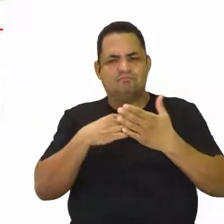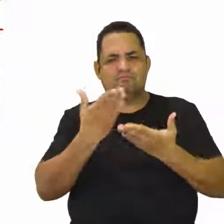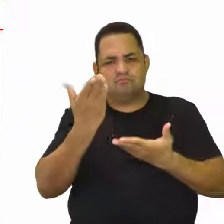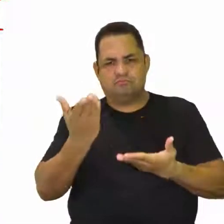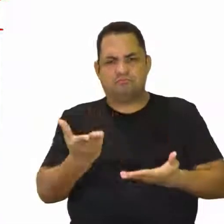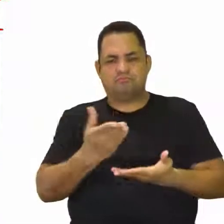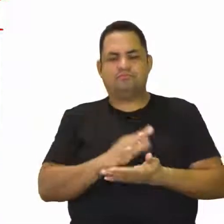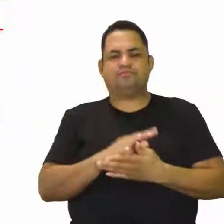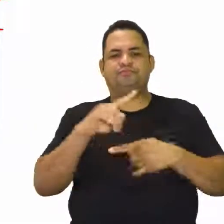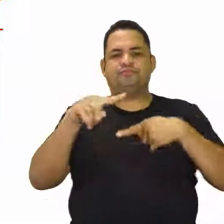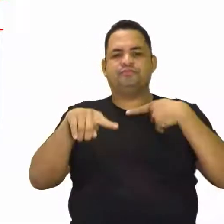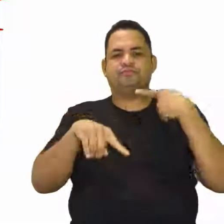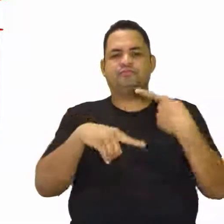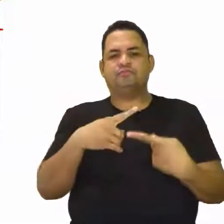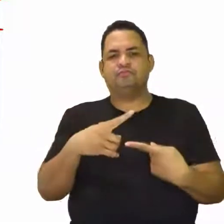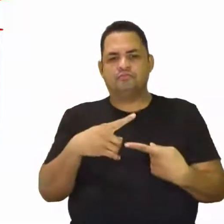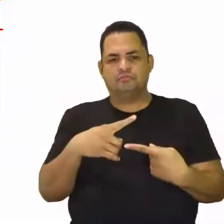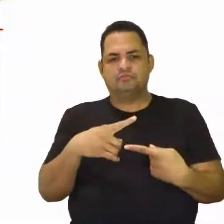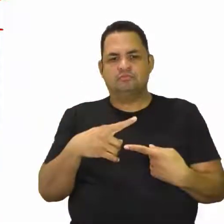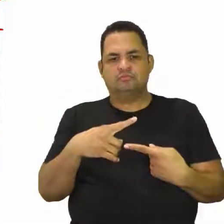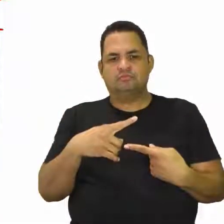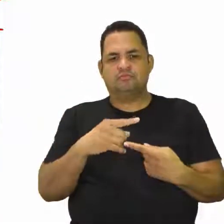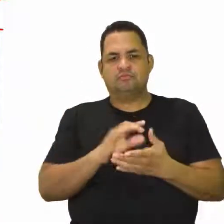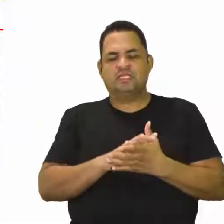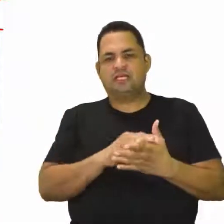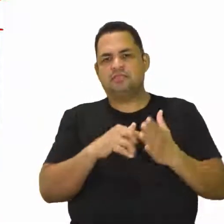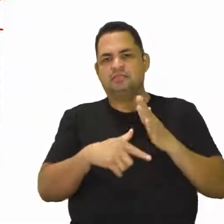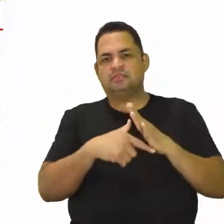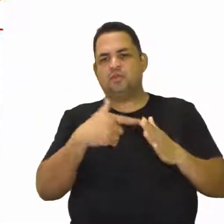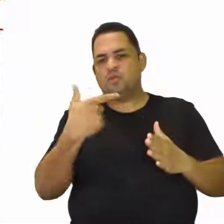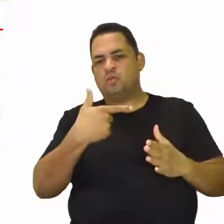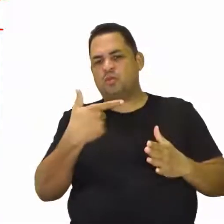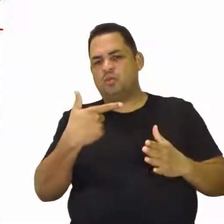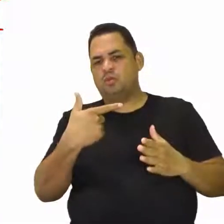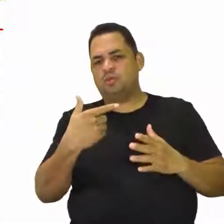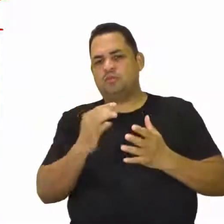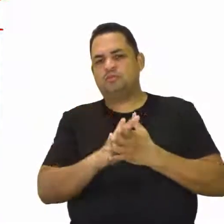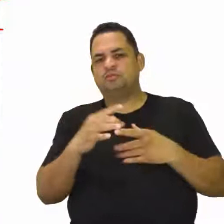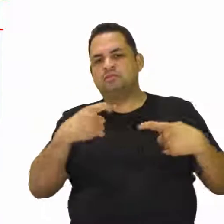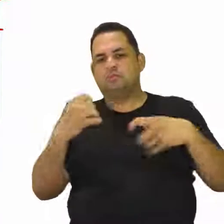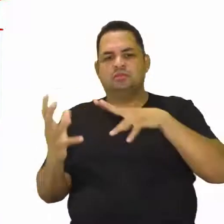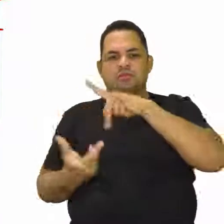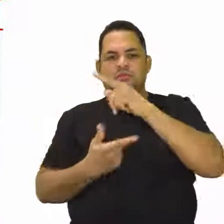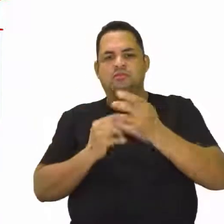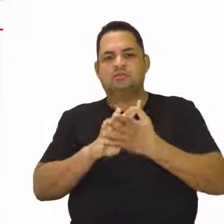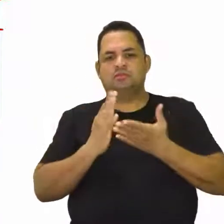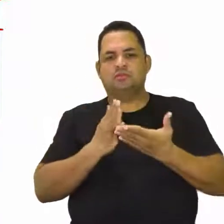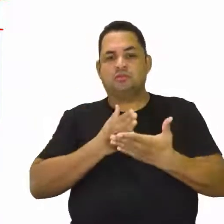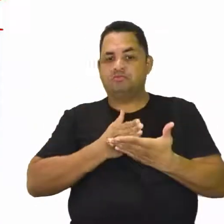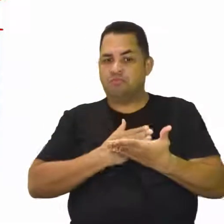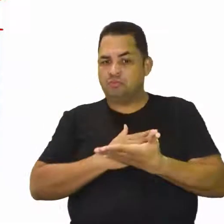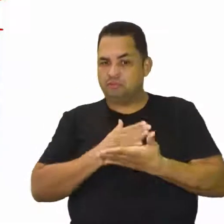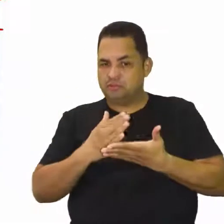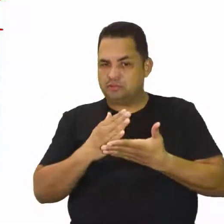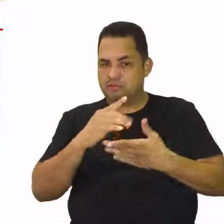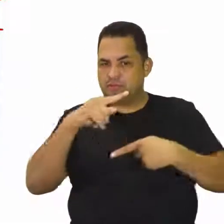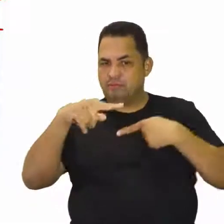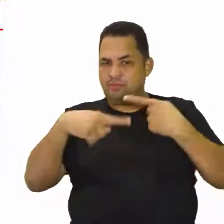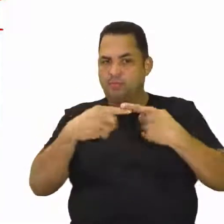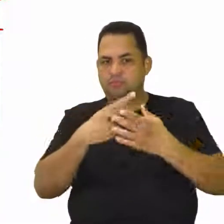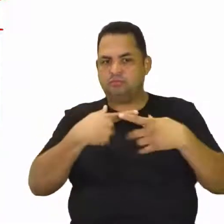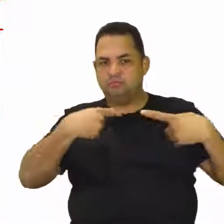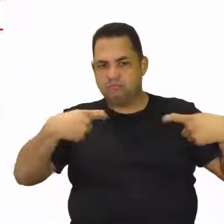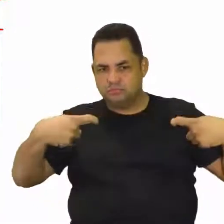vocês. Depois da Segunda Guerra Mundial, aí partimos para o pós-guerra, certo? E